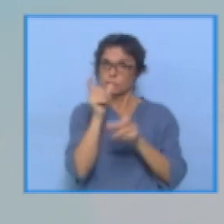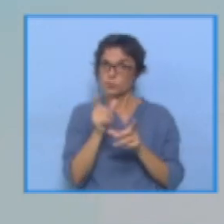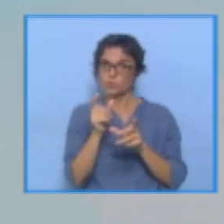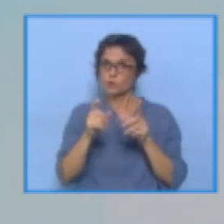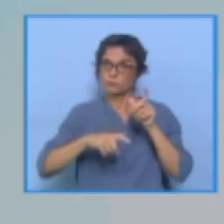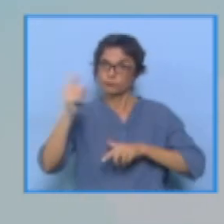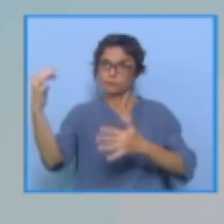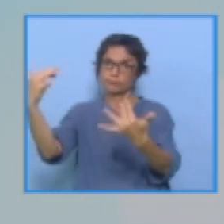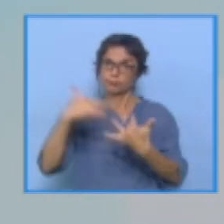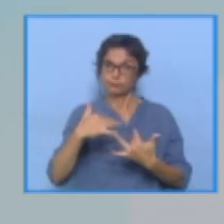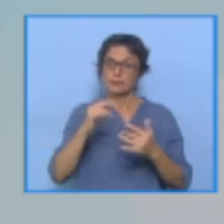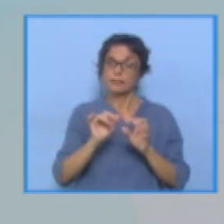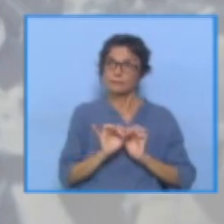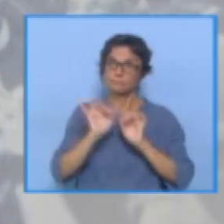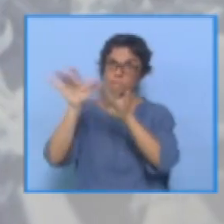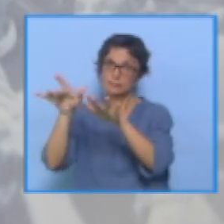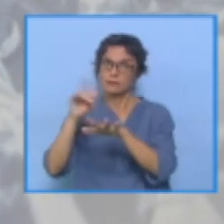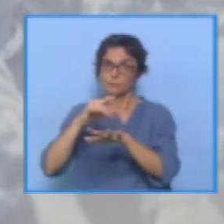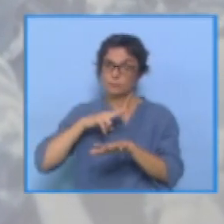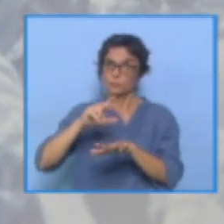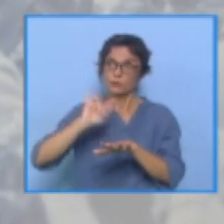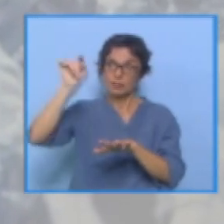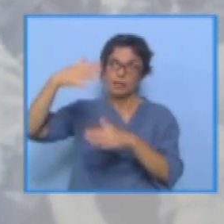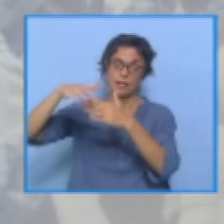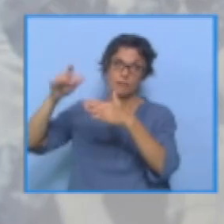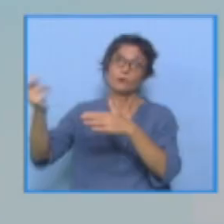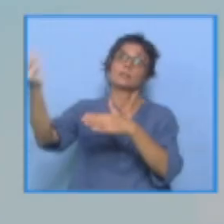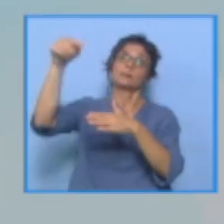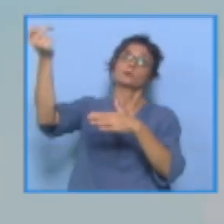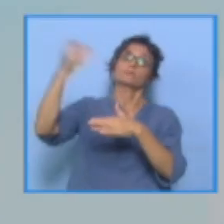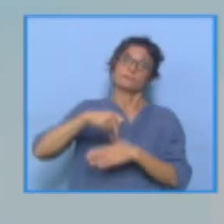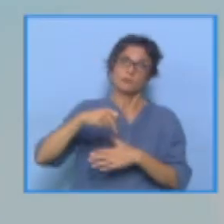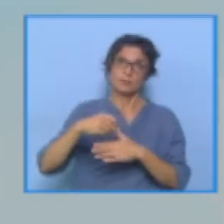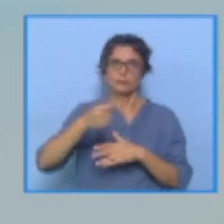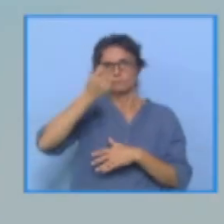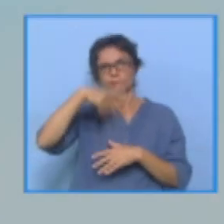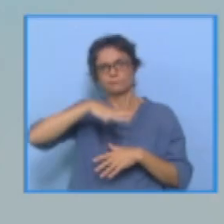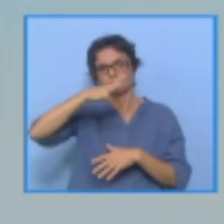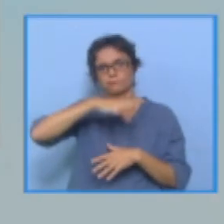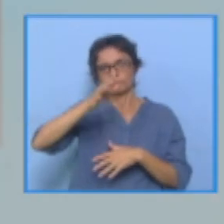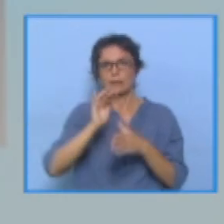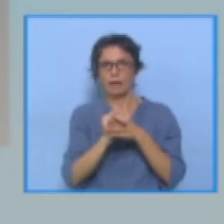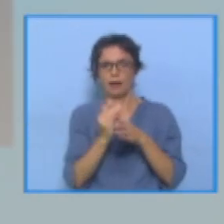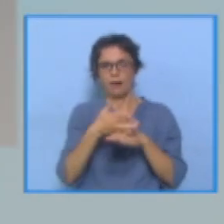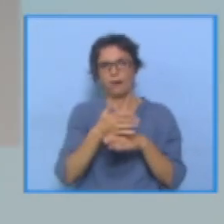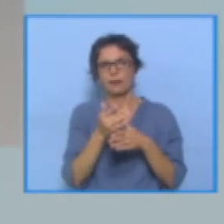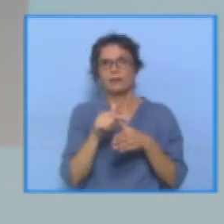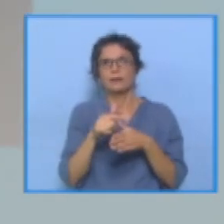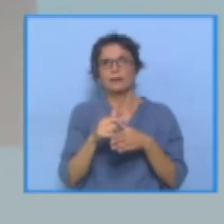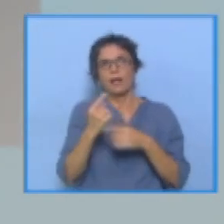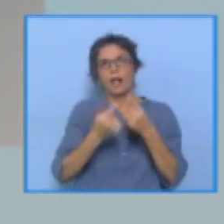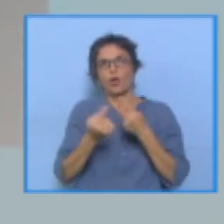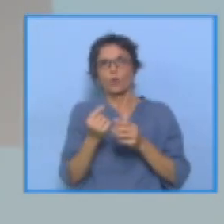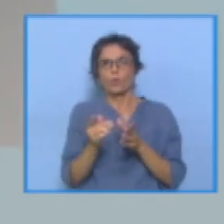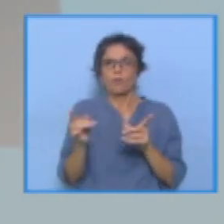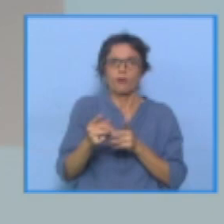de imigrantes e também de emigrantes portugueses que estiveram lá fora e que regressaram. E são cartas que, algumas mais longas, outras